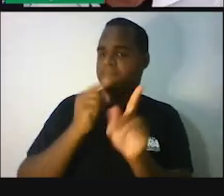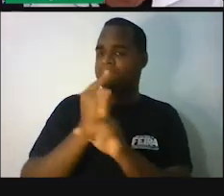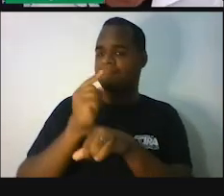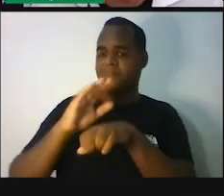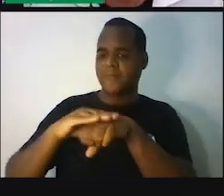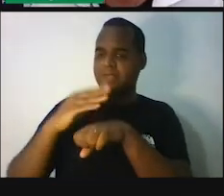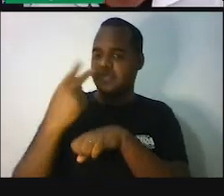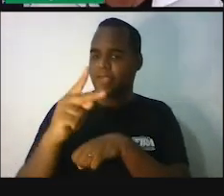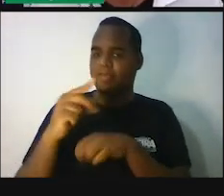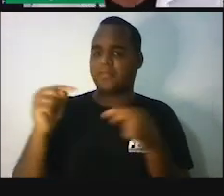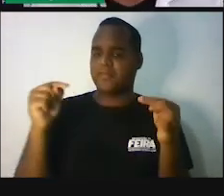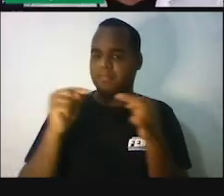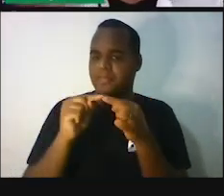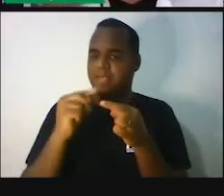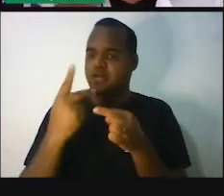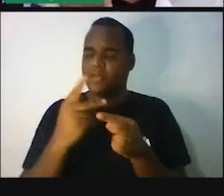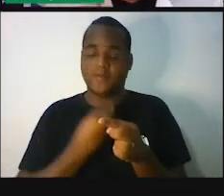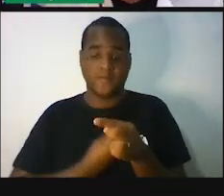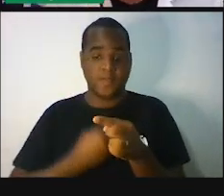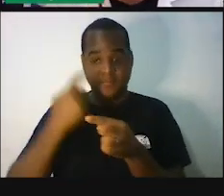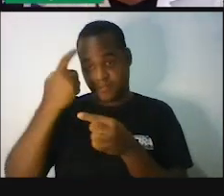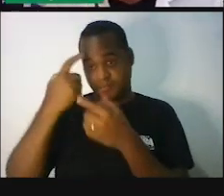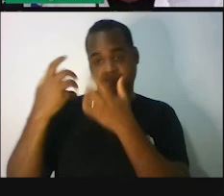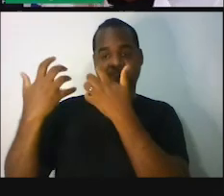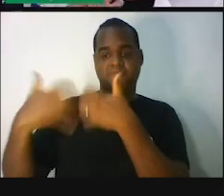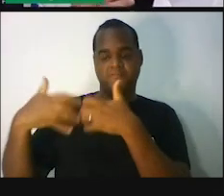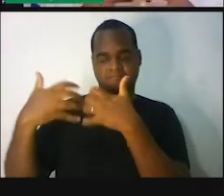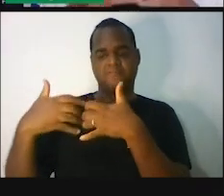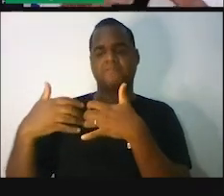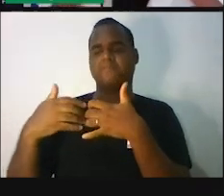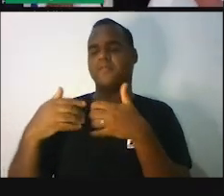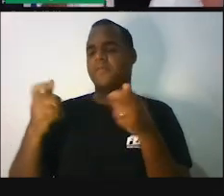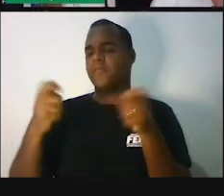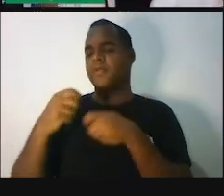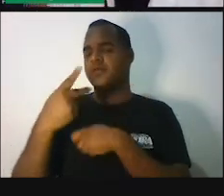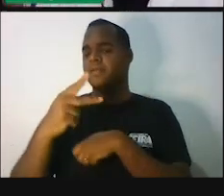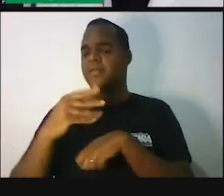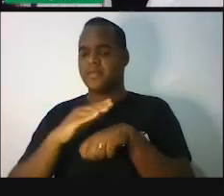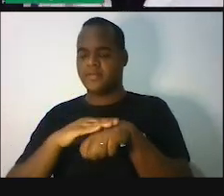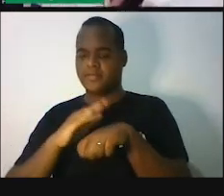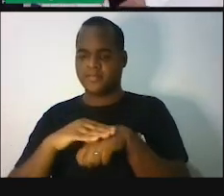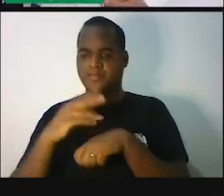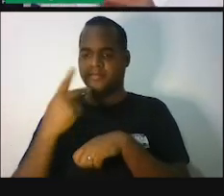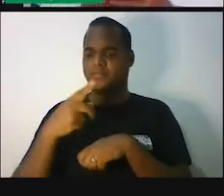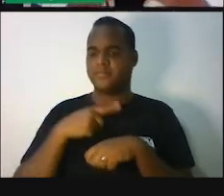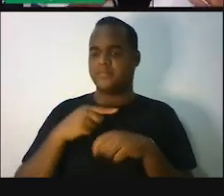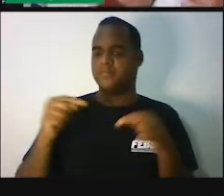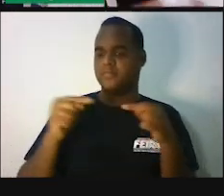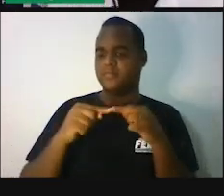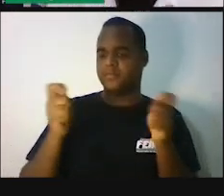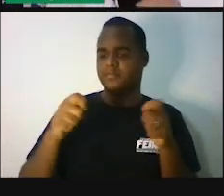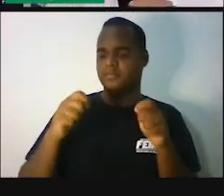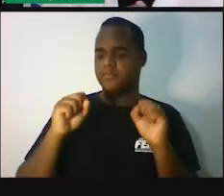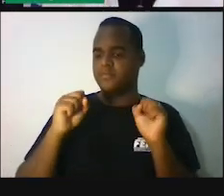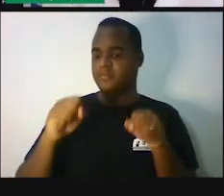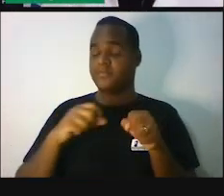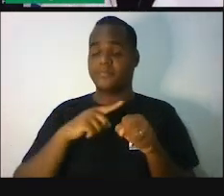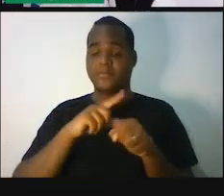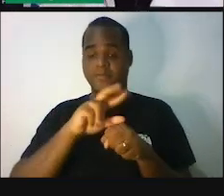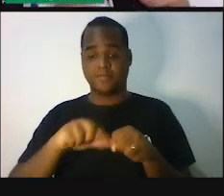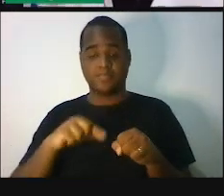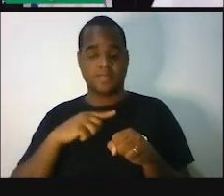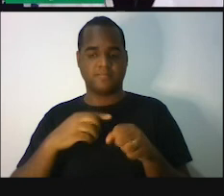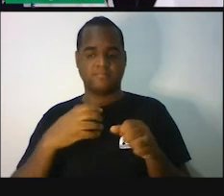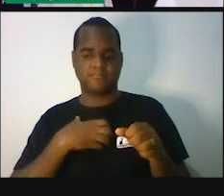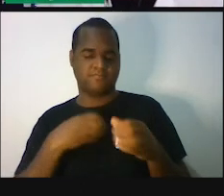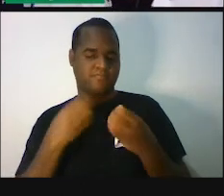você aplicar esse raciocínio algébrico, essa coisa de uma situação onde, para aquela situação, você consegue